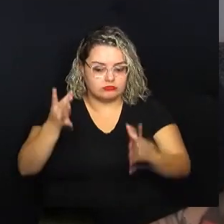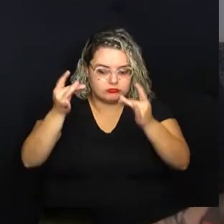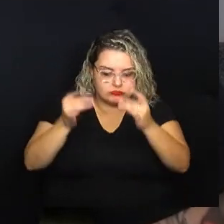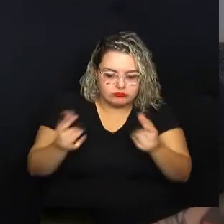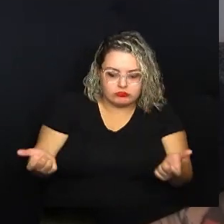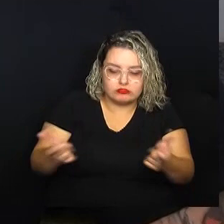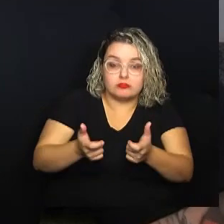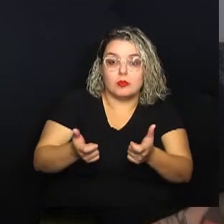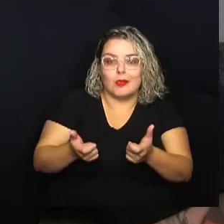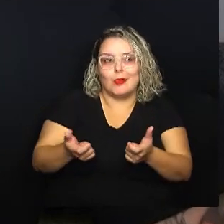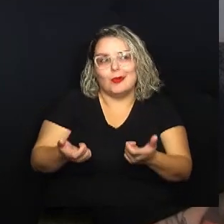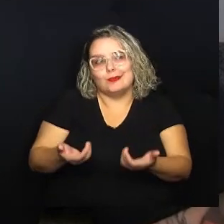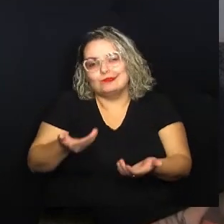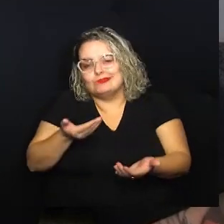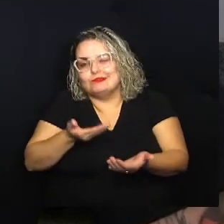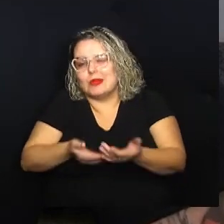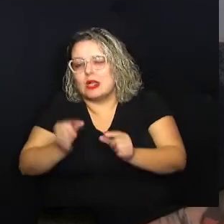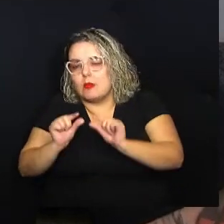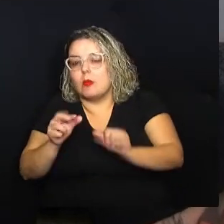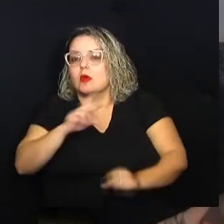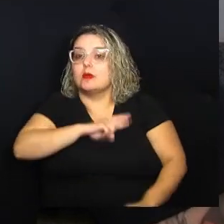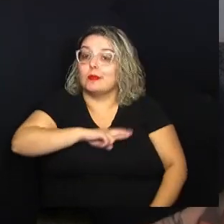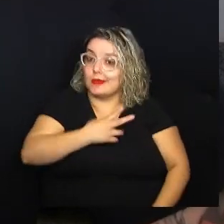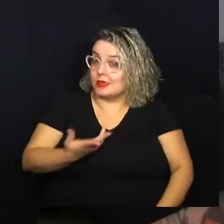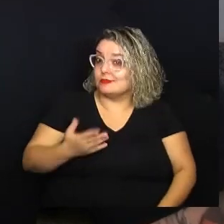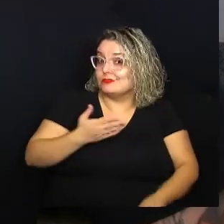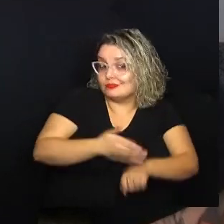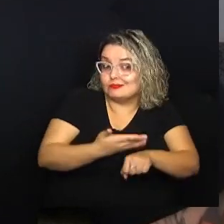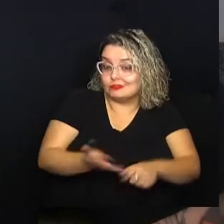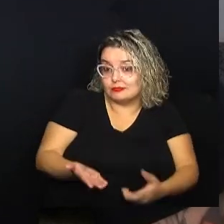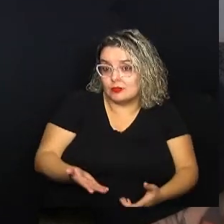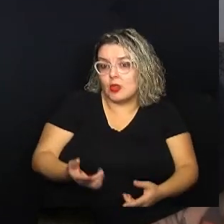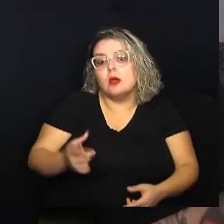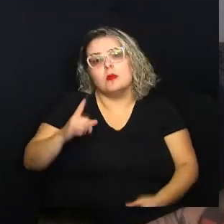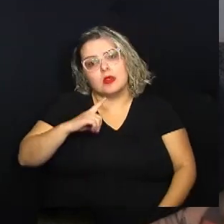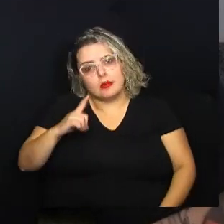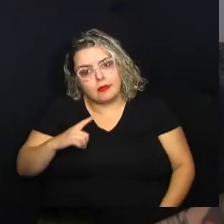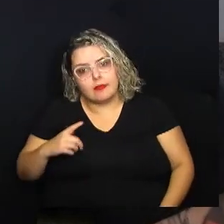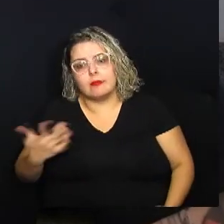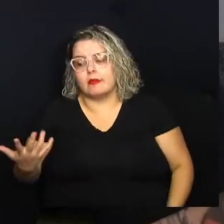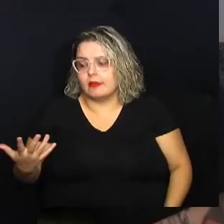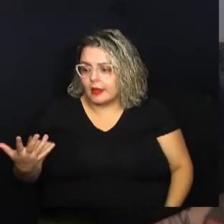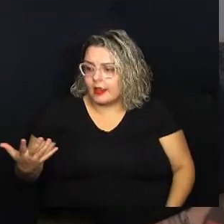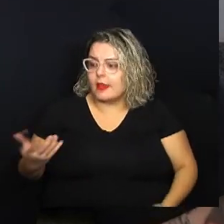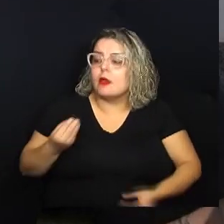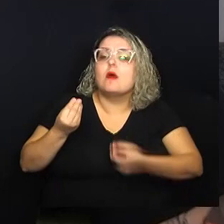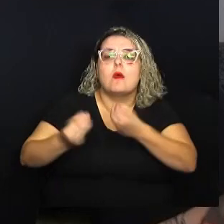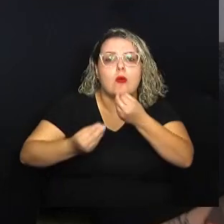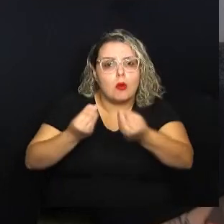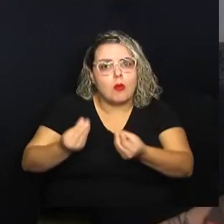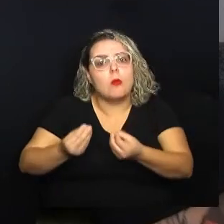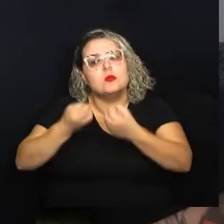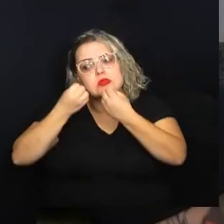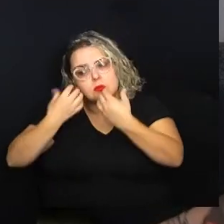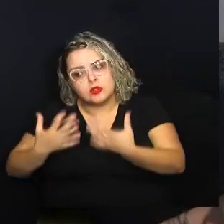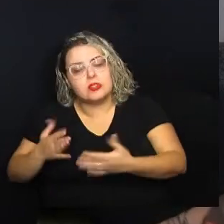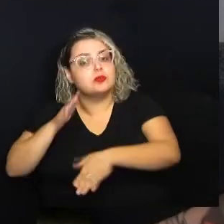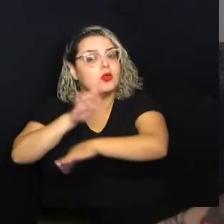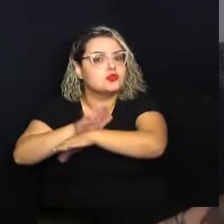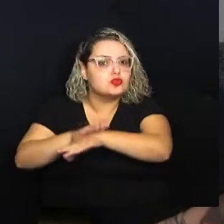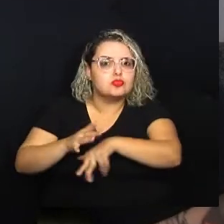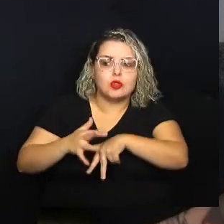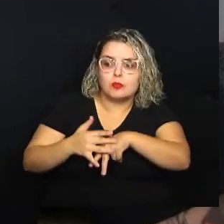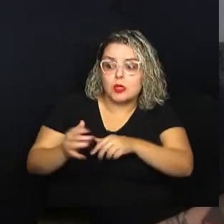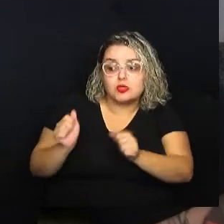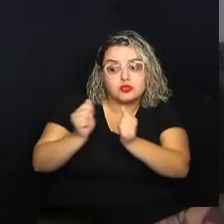para tentar desmistificar ou desromantizar um pouco dessa prática, porque tem muita beleza nisso, de você realmente conseguir ajudar um